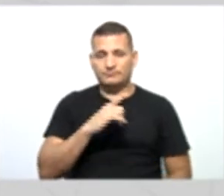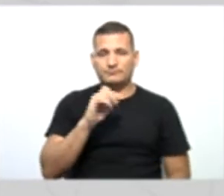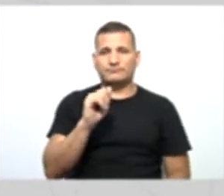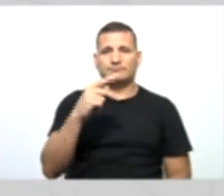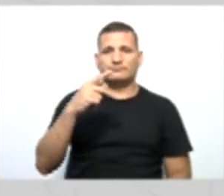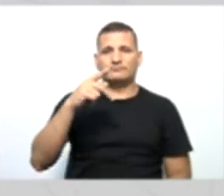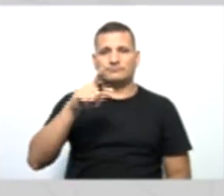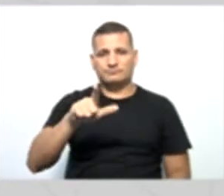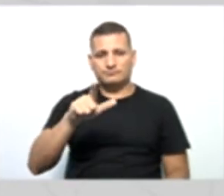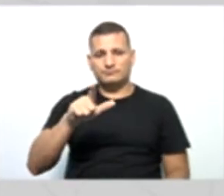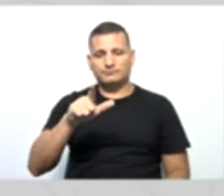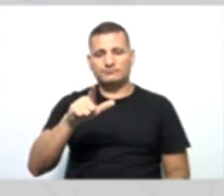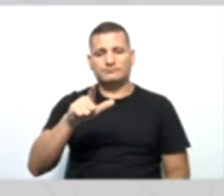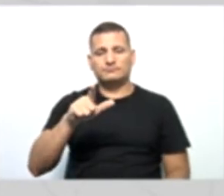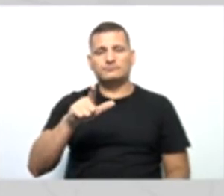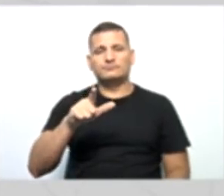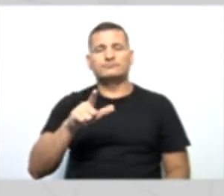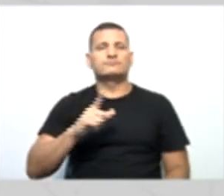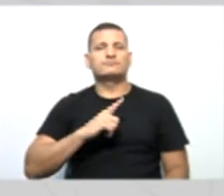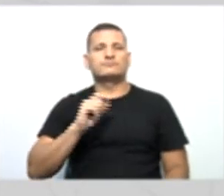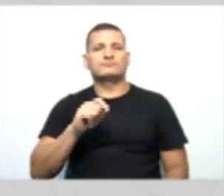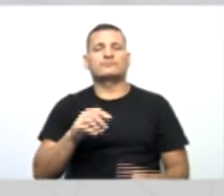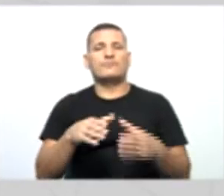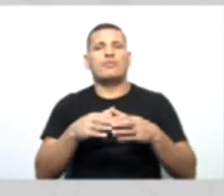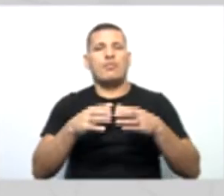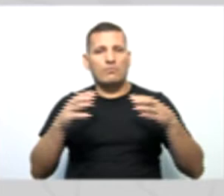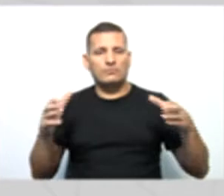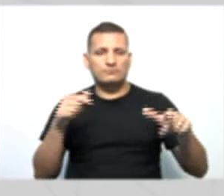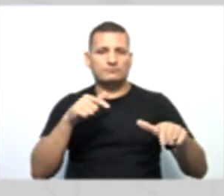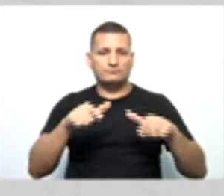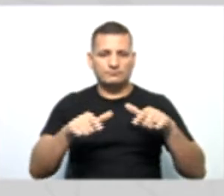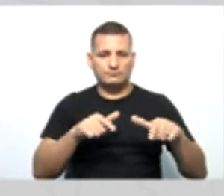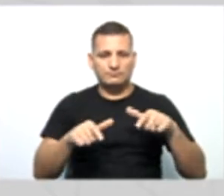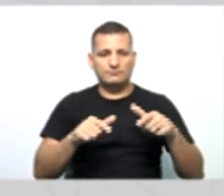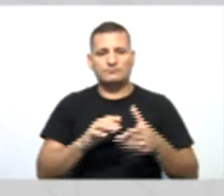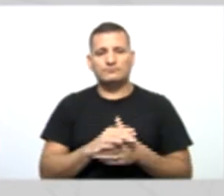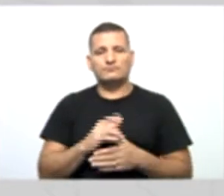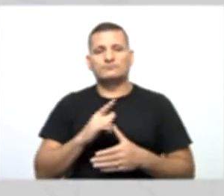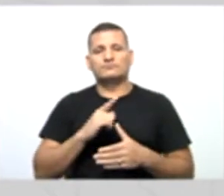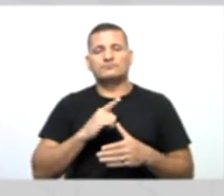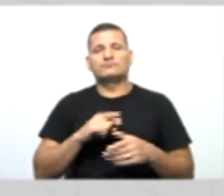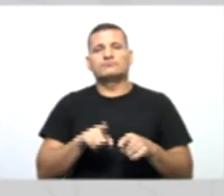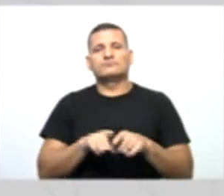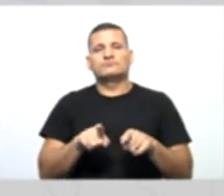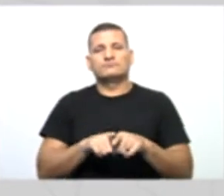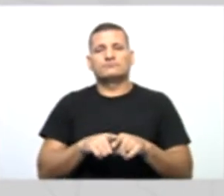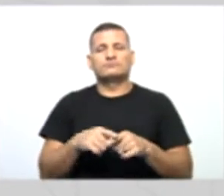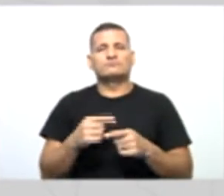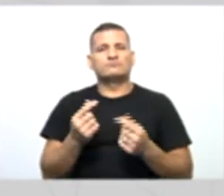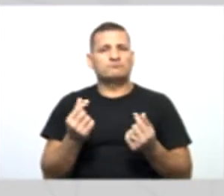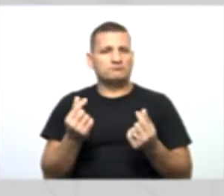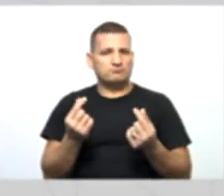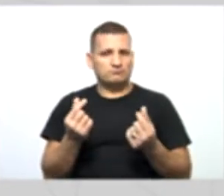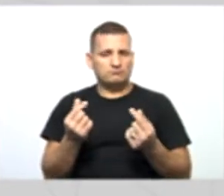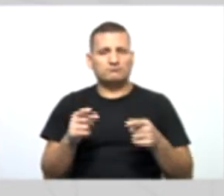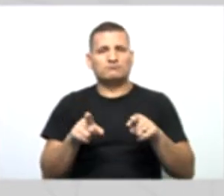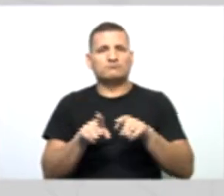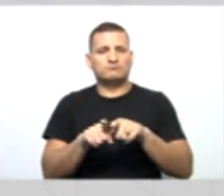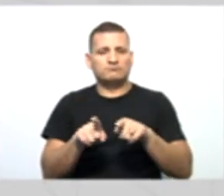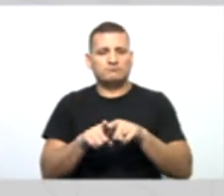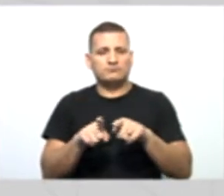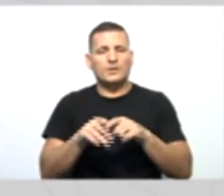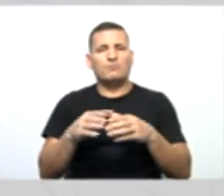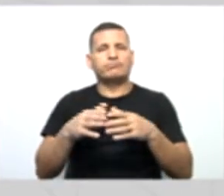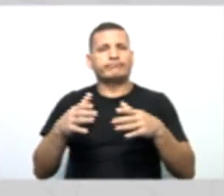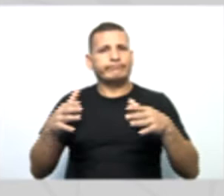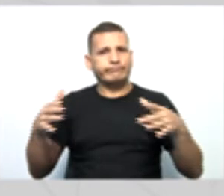região, um arranjo produtivo local, eu tenho um aumento de emprego, eu tenho expansão de renda de quem mora na região,